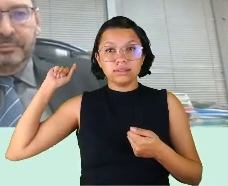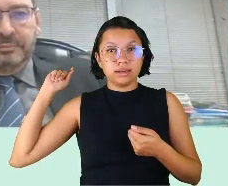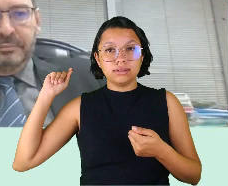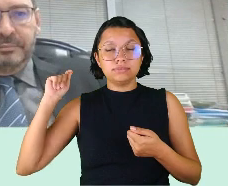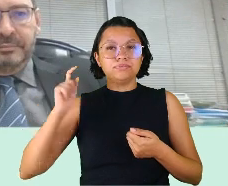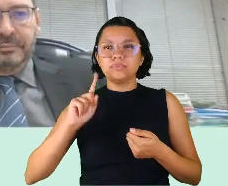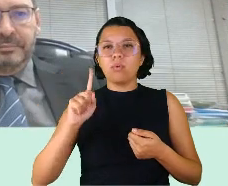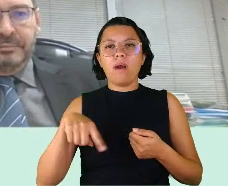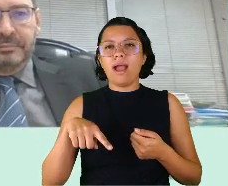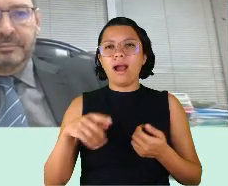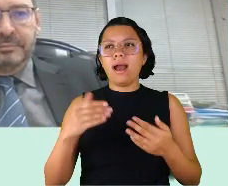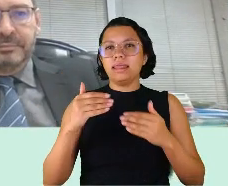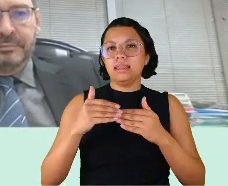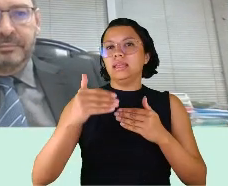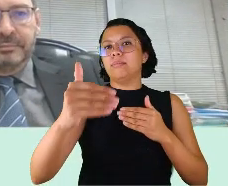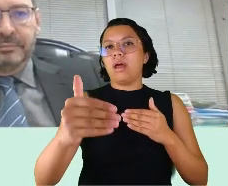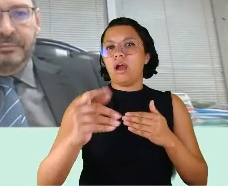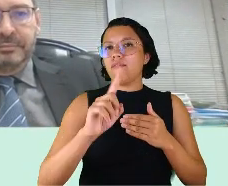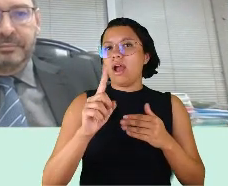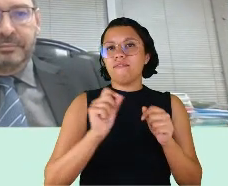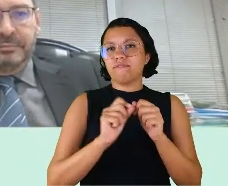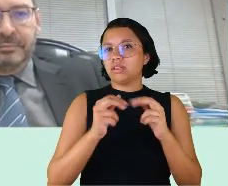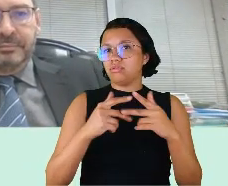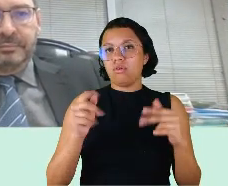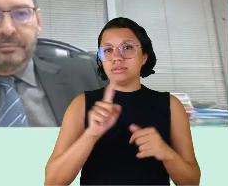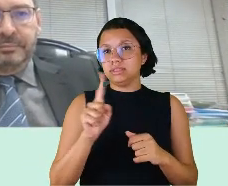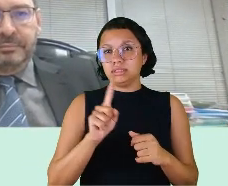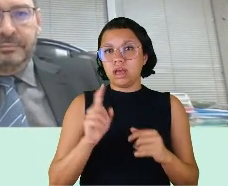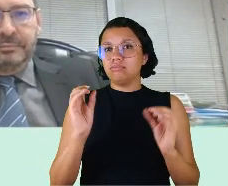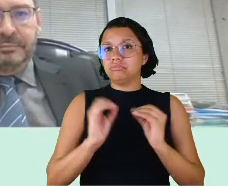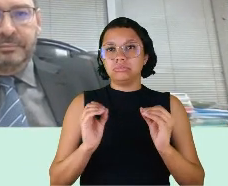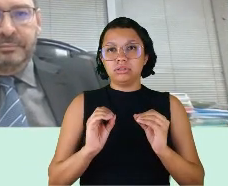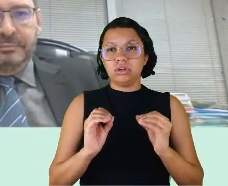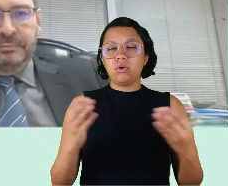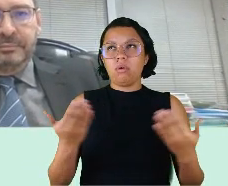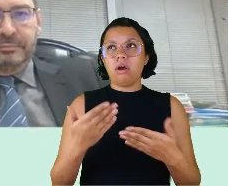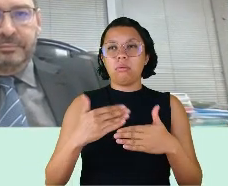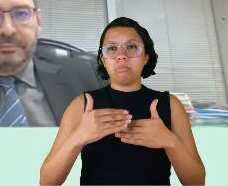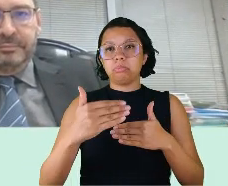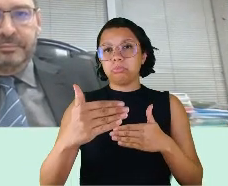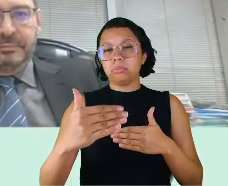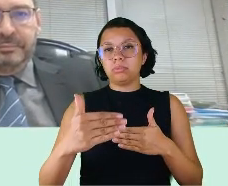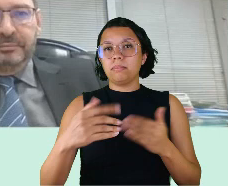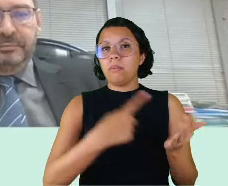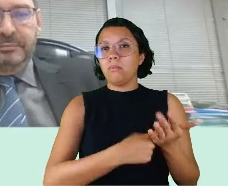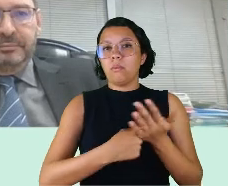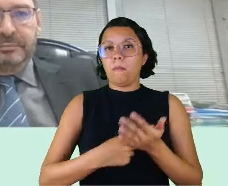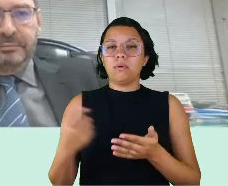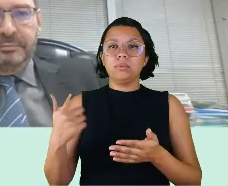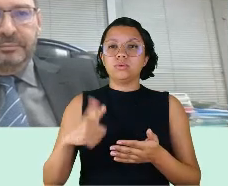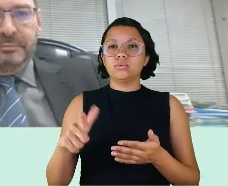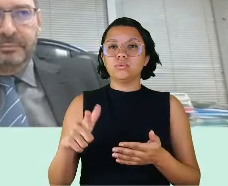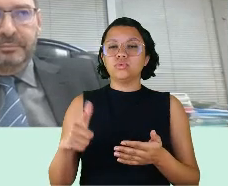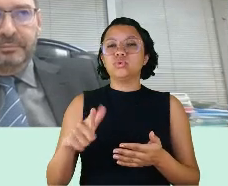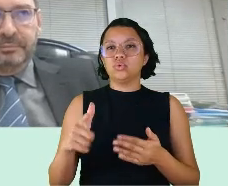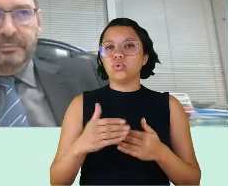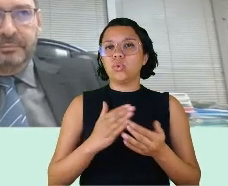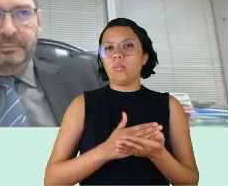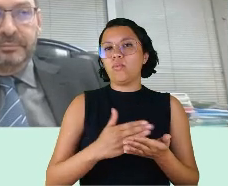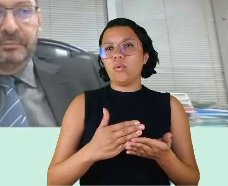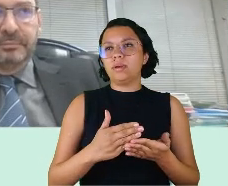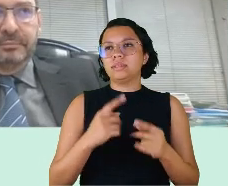trás? Não é assim, daqui para frente está zerado, entendeu? Zerou aqui o meu compromisso, vou começar de novo porque eu mudei